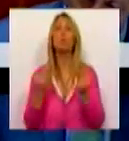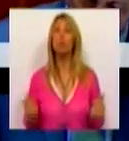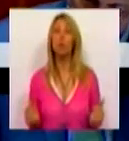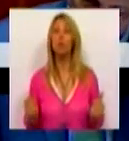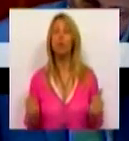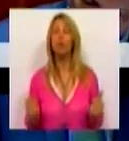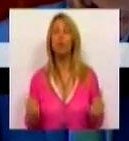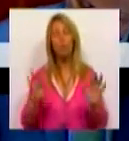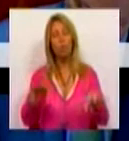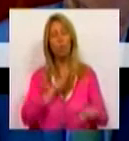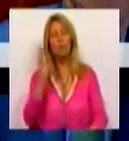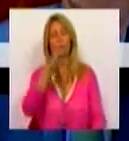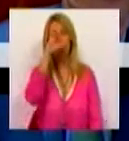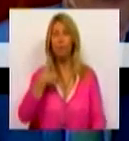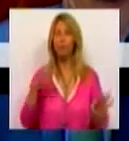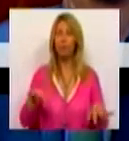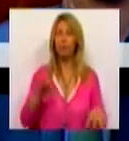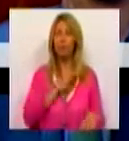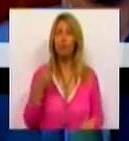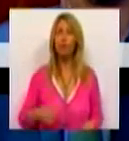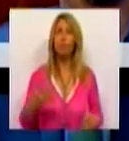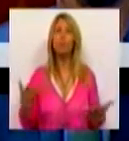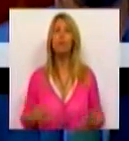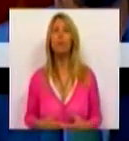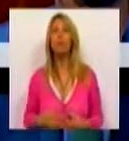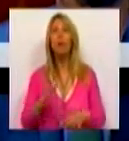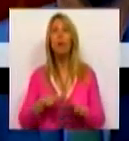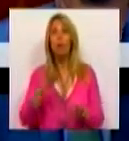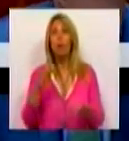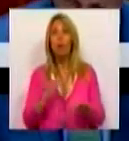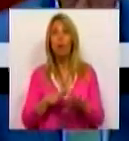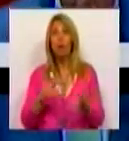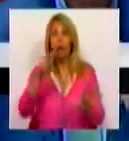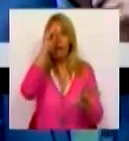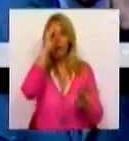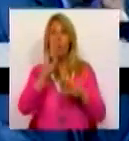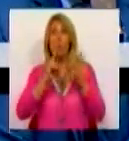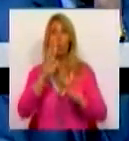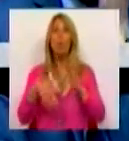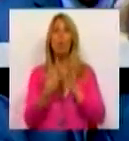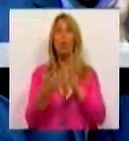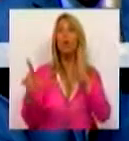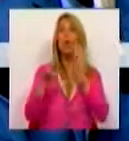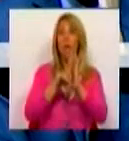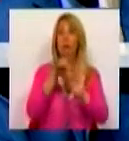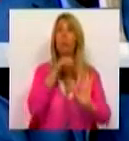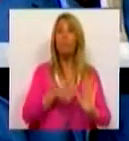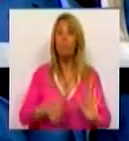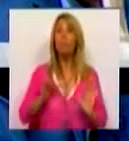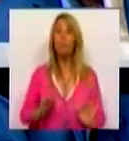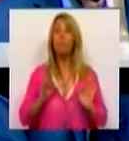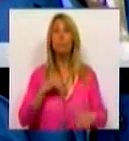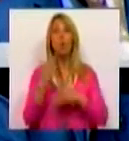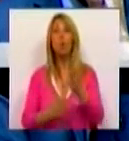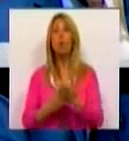por favor. Vou já terminar, Sr. Presidente, que no respeito do quadro legal permitam, efetivamente, continuar a